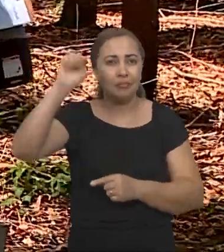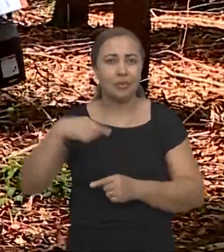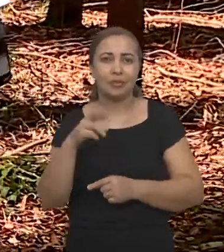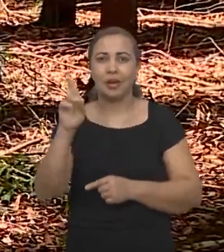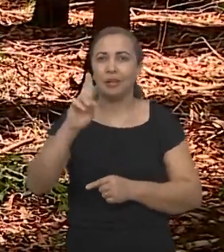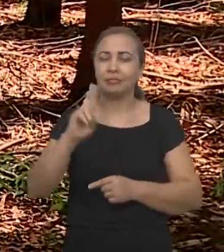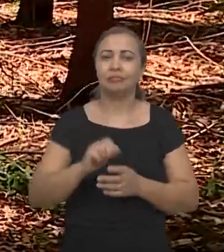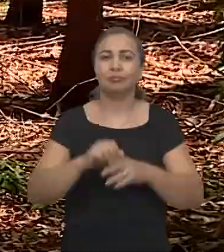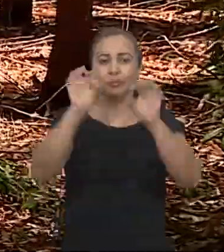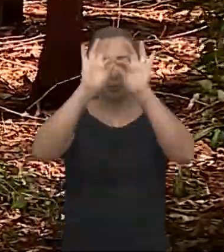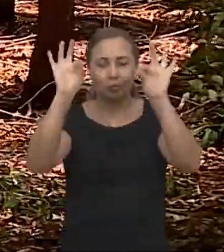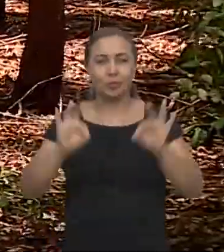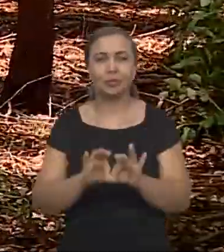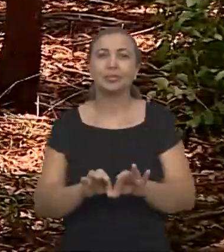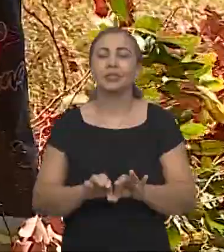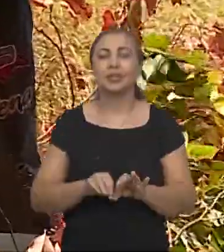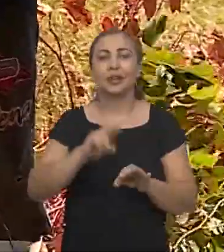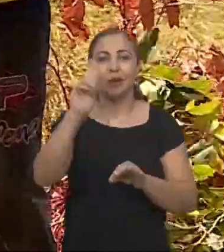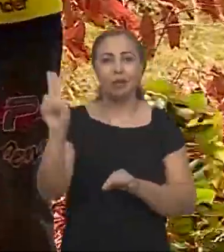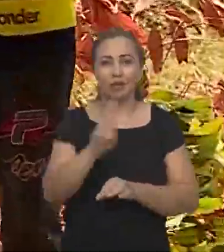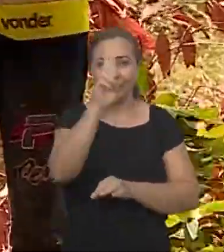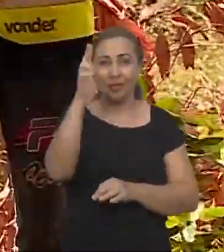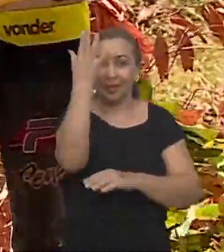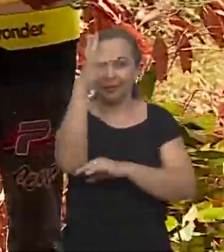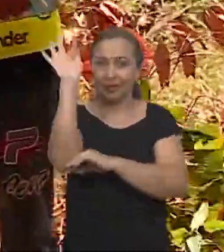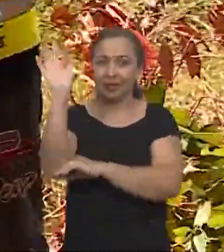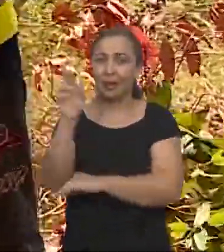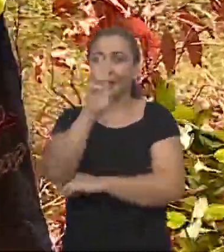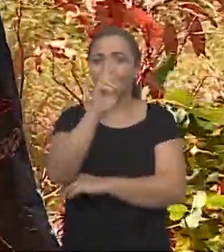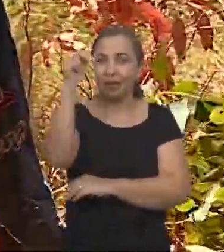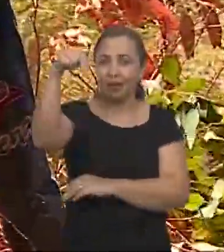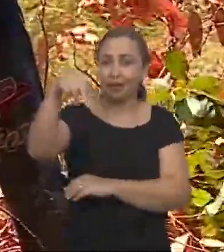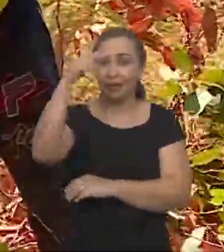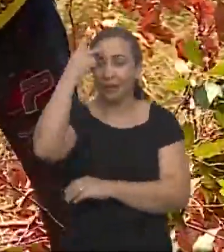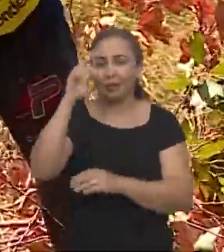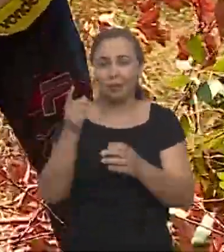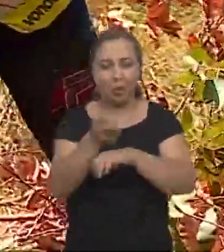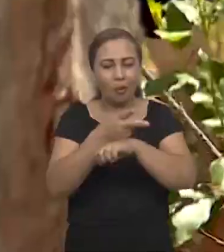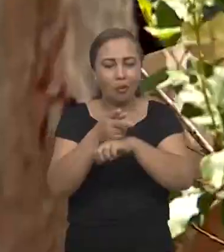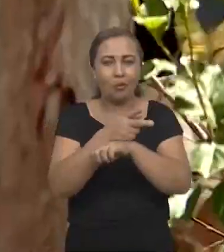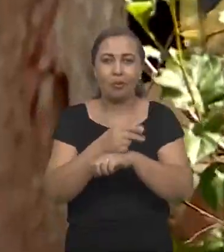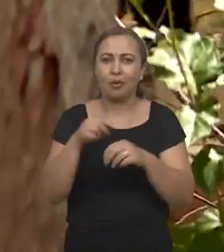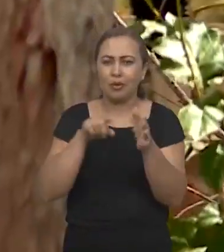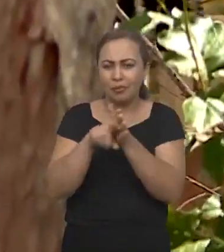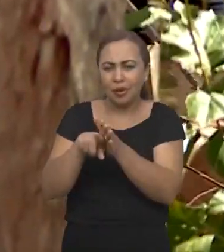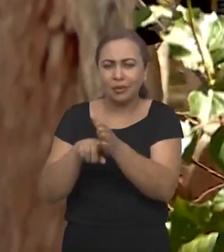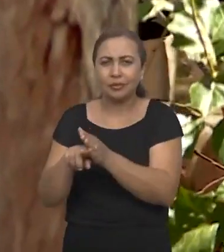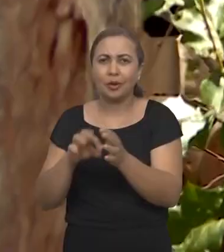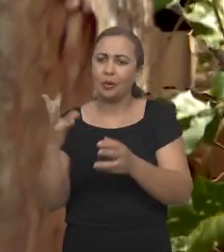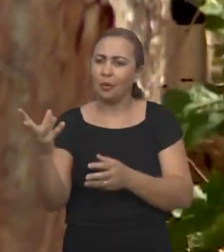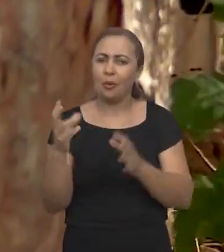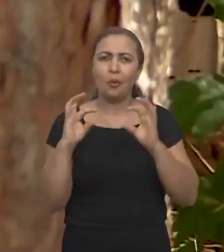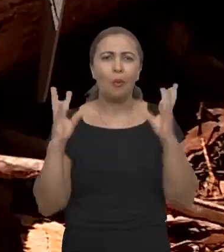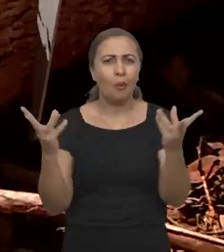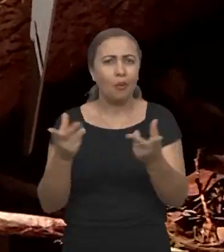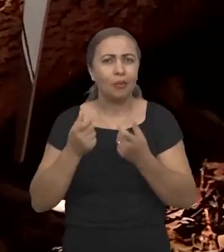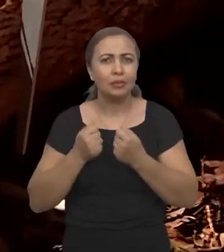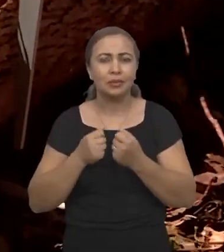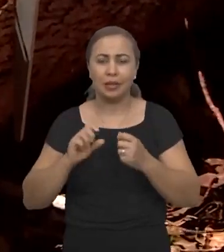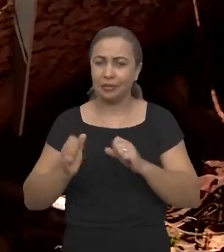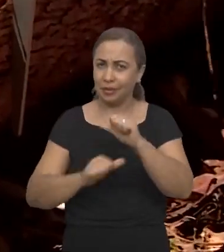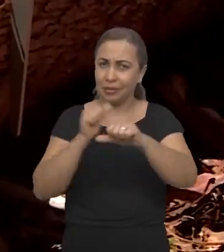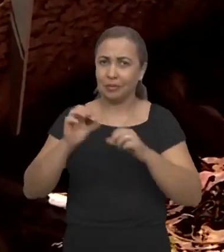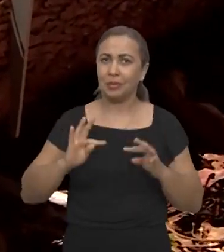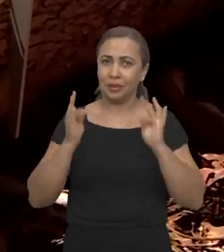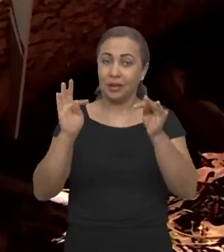projeto da Universidade Federal do Rio Grande do Norte que busca investigar a interação entre a qualidade, o desempenho